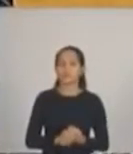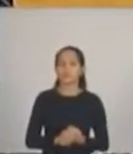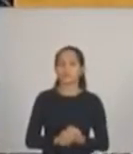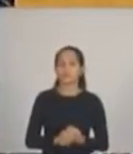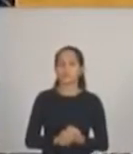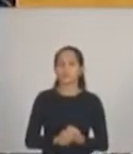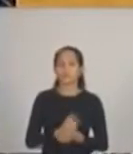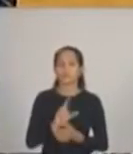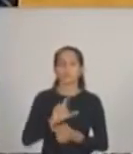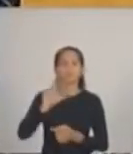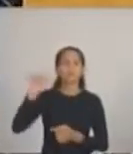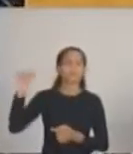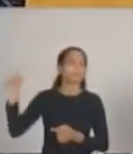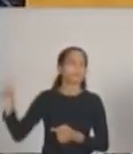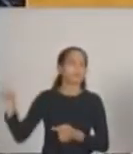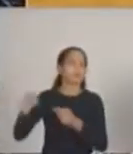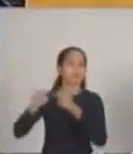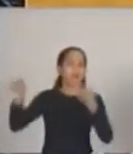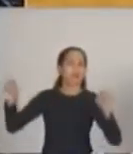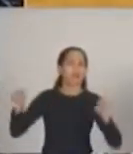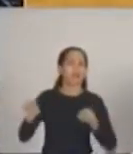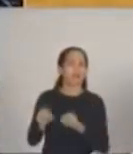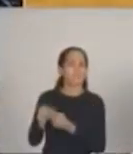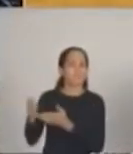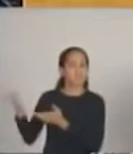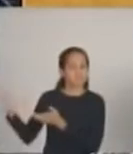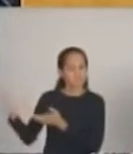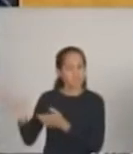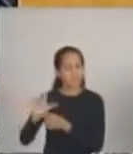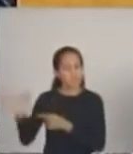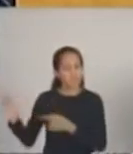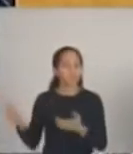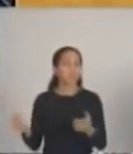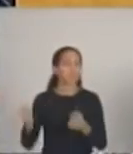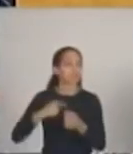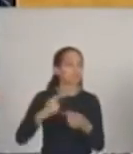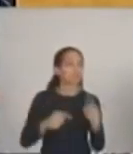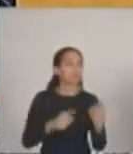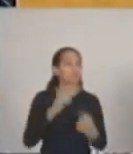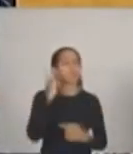Saiu para fazer um atendimento no gabinete. Deputado Hudson Leal.